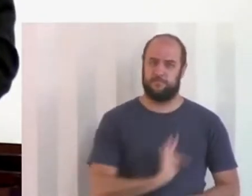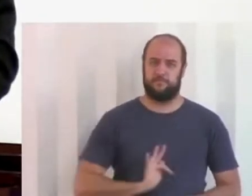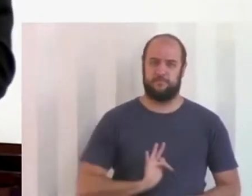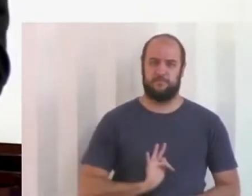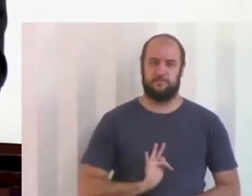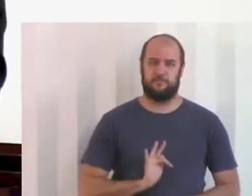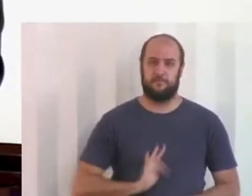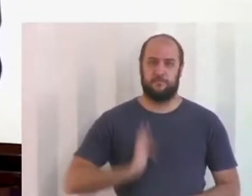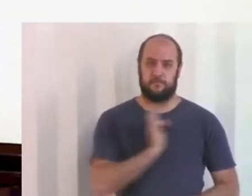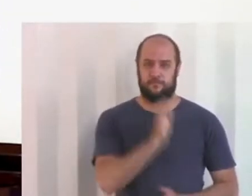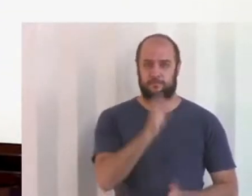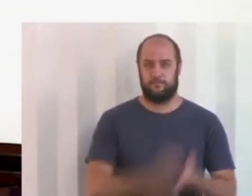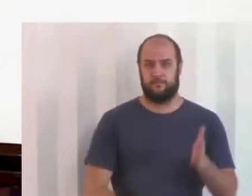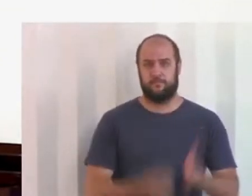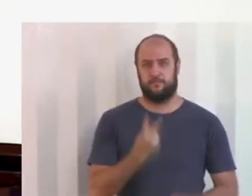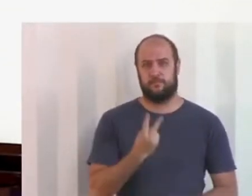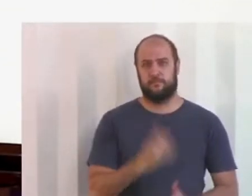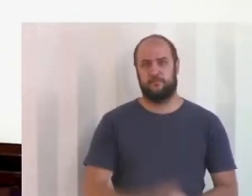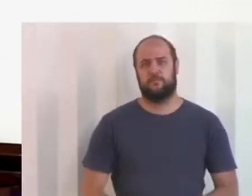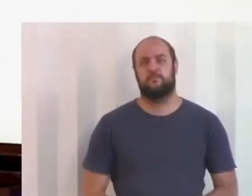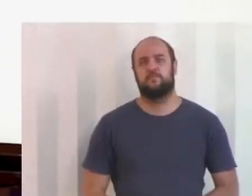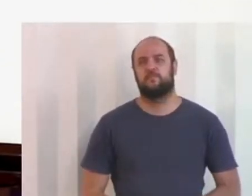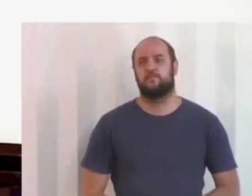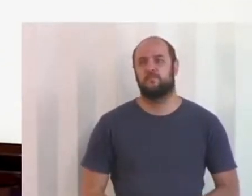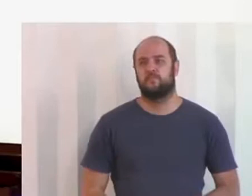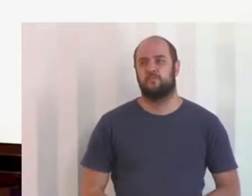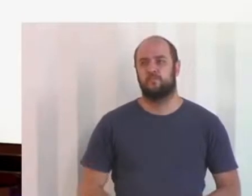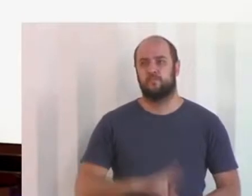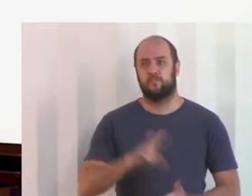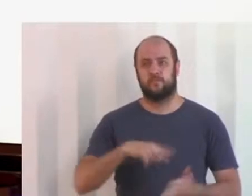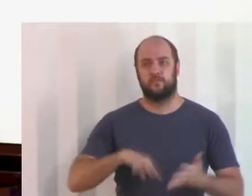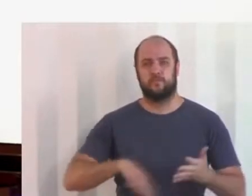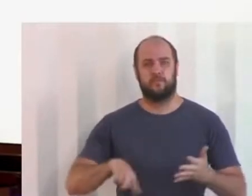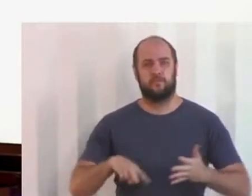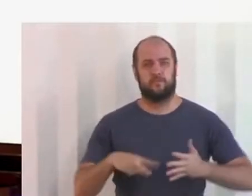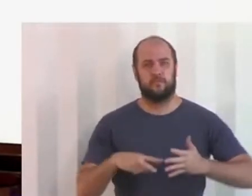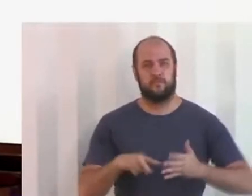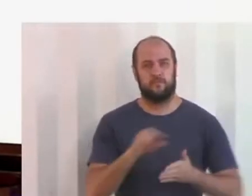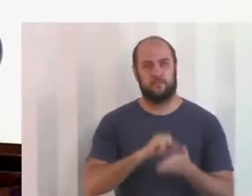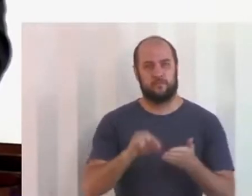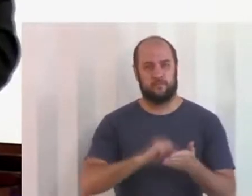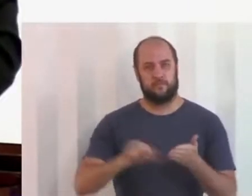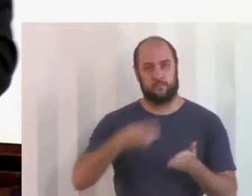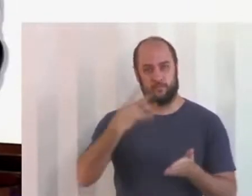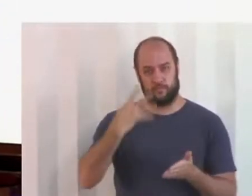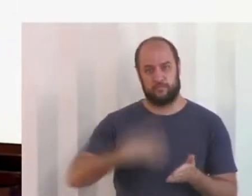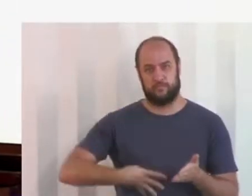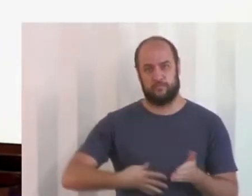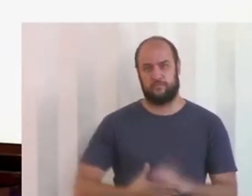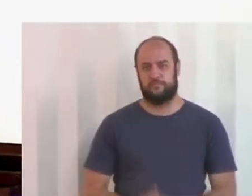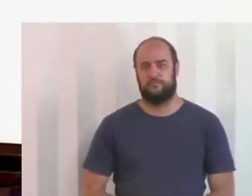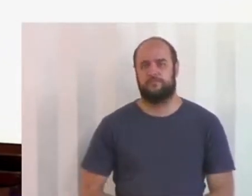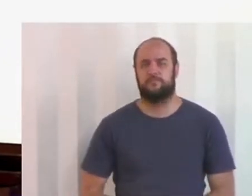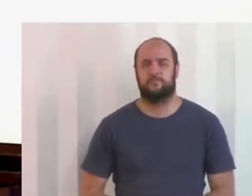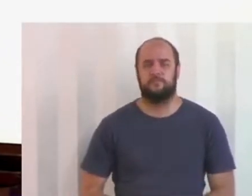Filipenses capítulo 2, faremos a leitura dos 4 primeiros